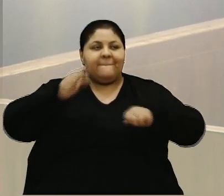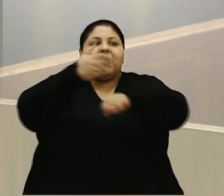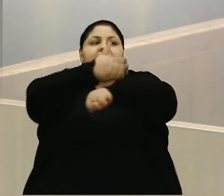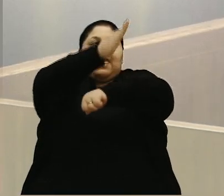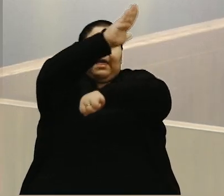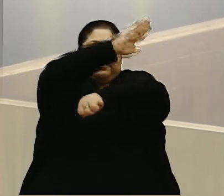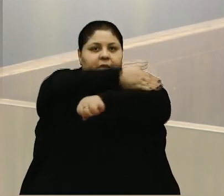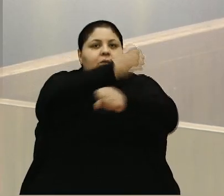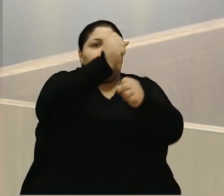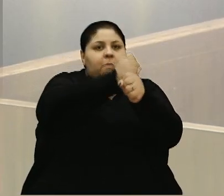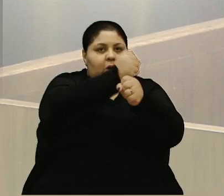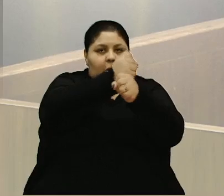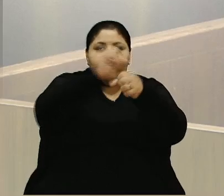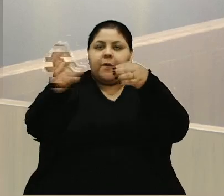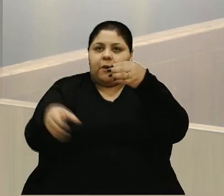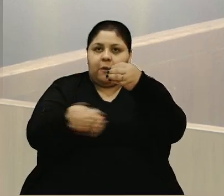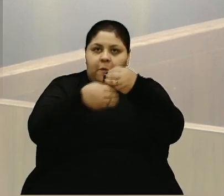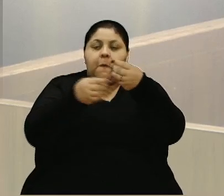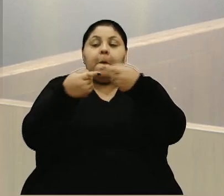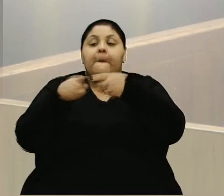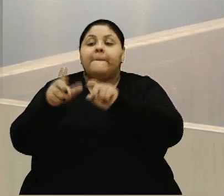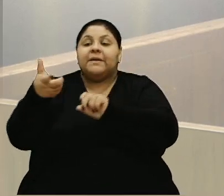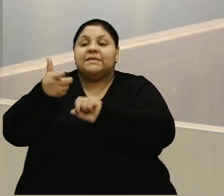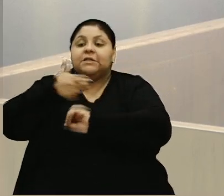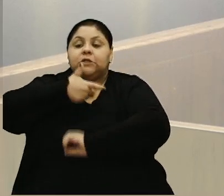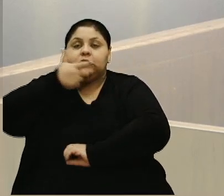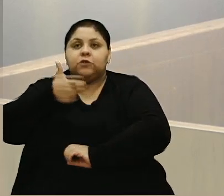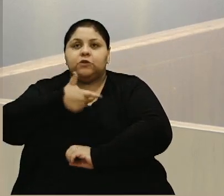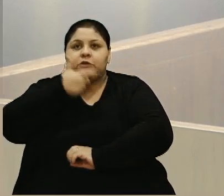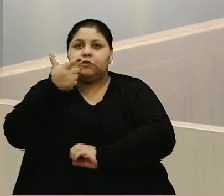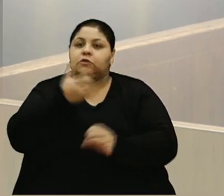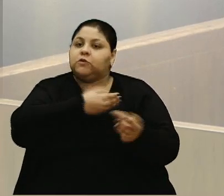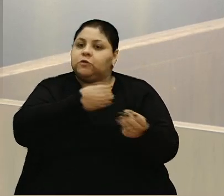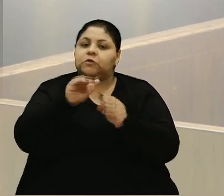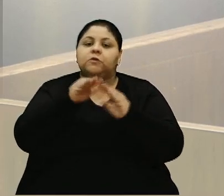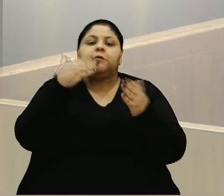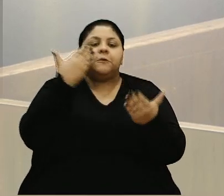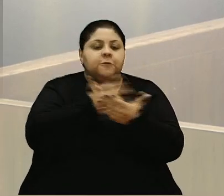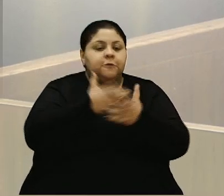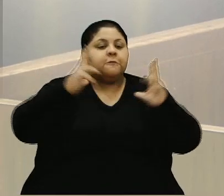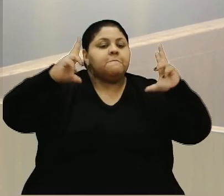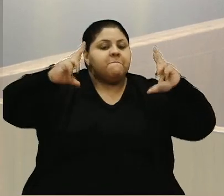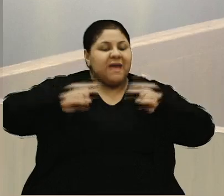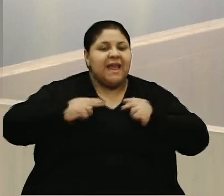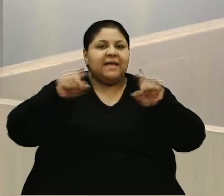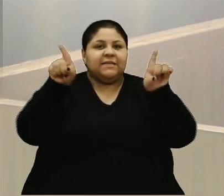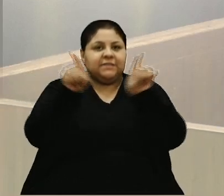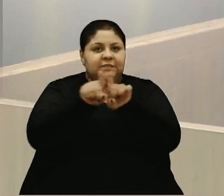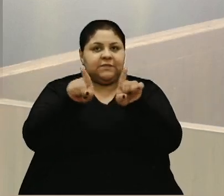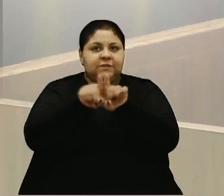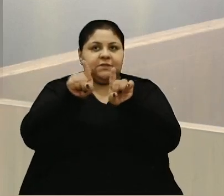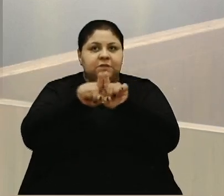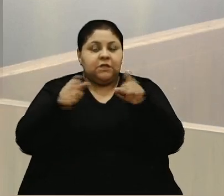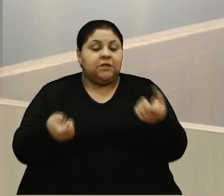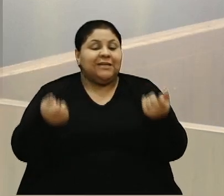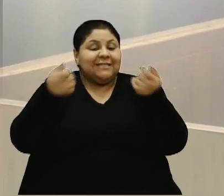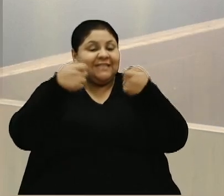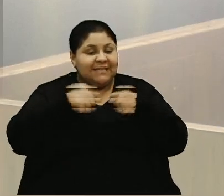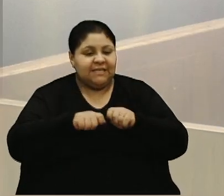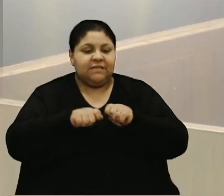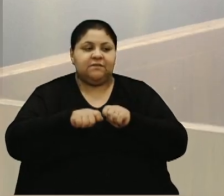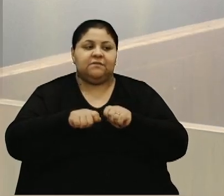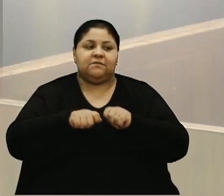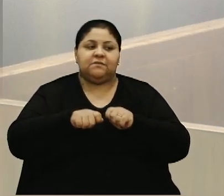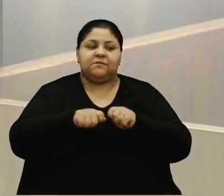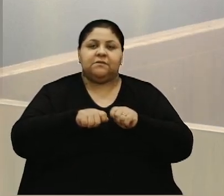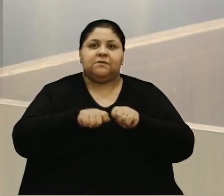quadra, uma emenda, mas eu quero dizer que muitas escolas merecem também e que é necessário